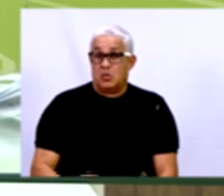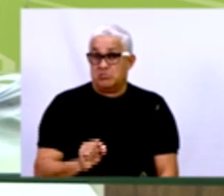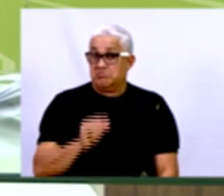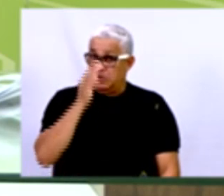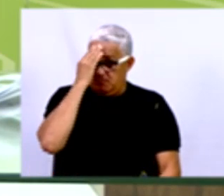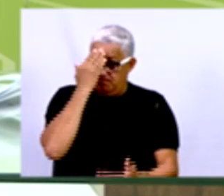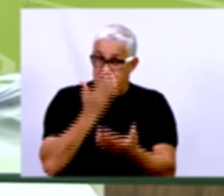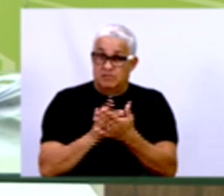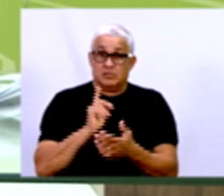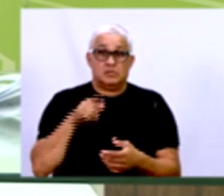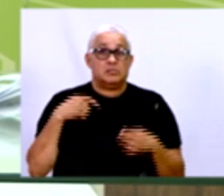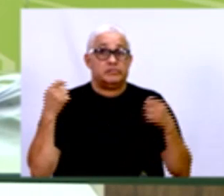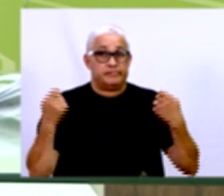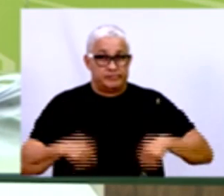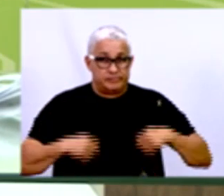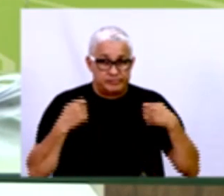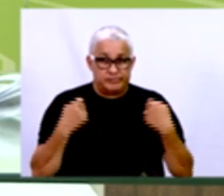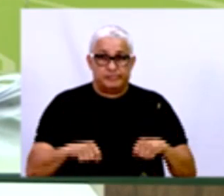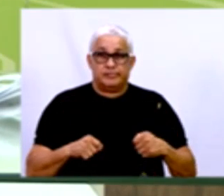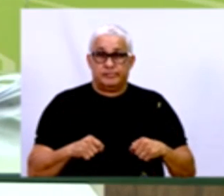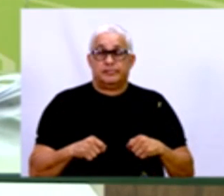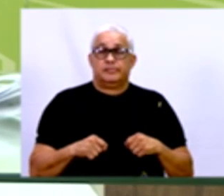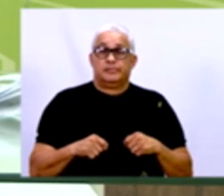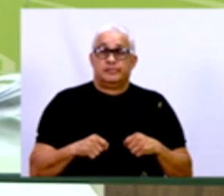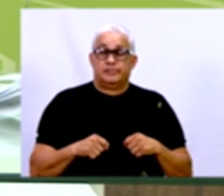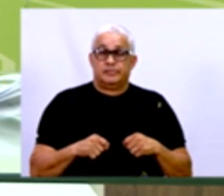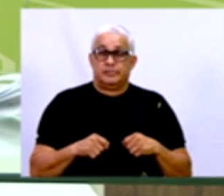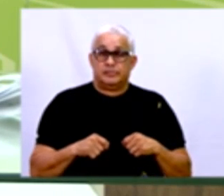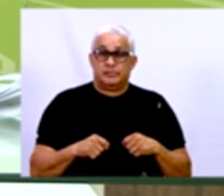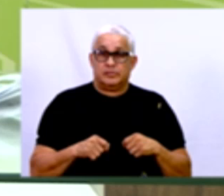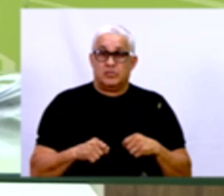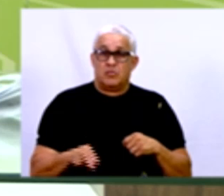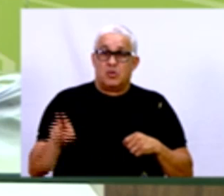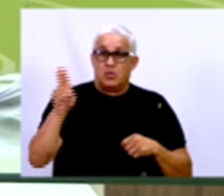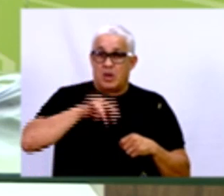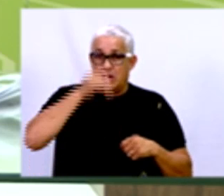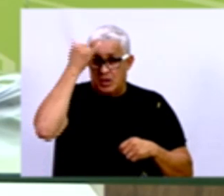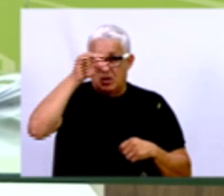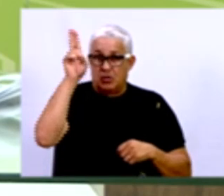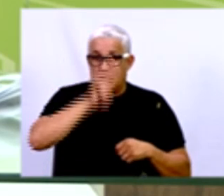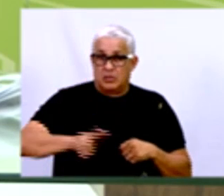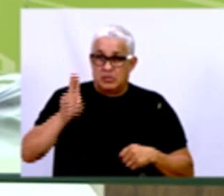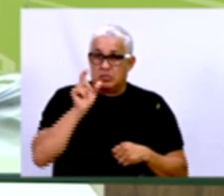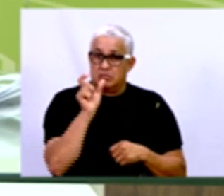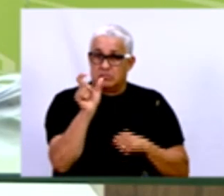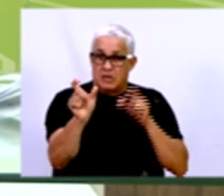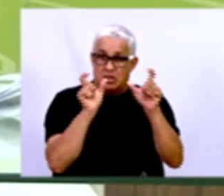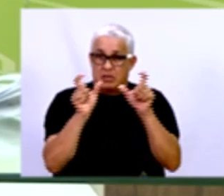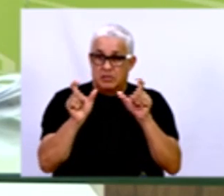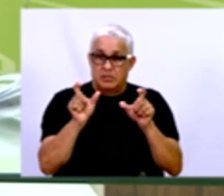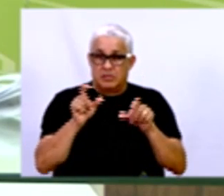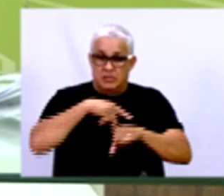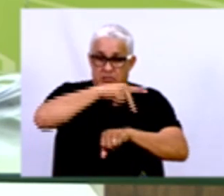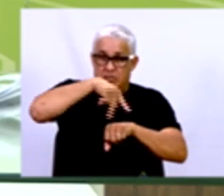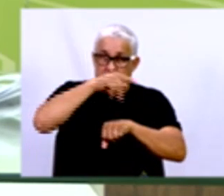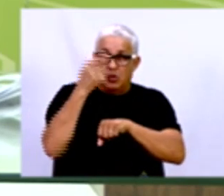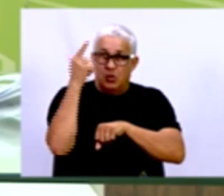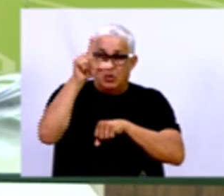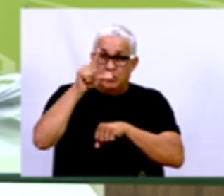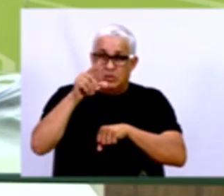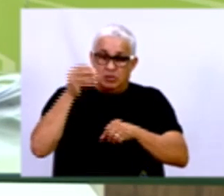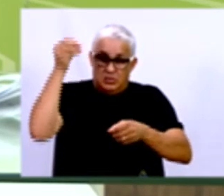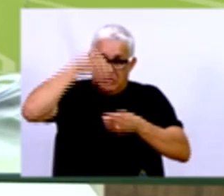nós deveríamos sim restringir o uso de palavras estrangeiras na língua portuguesa. Será que isso é